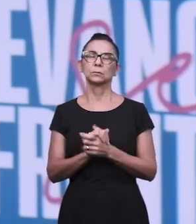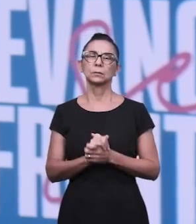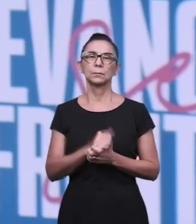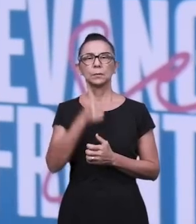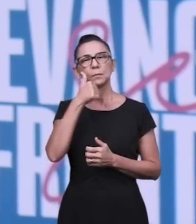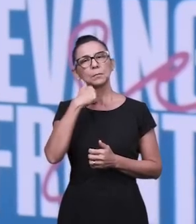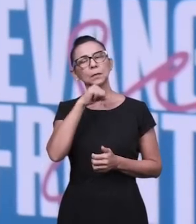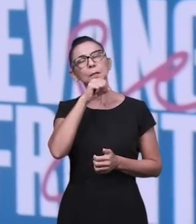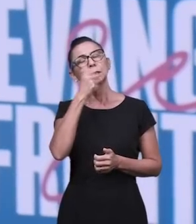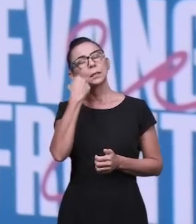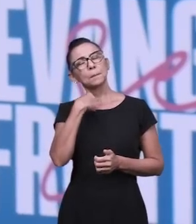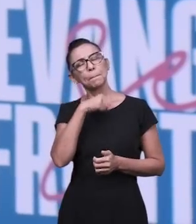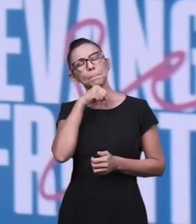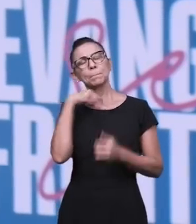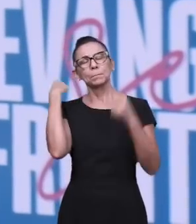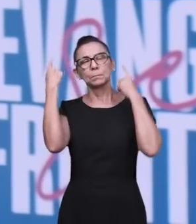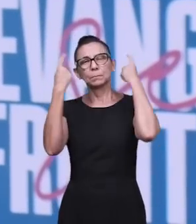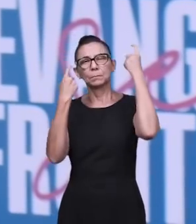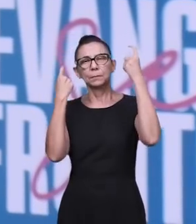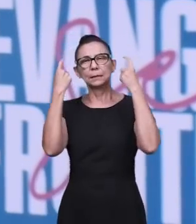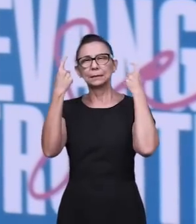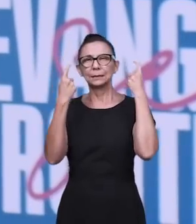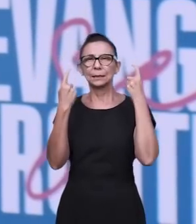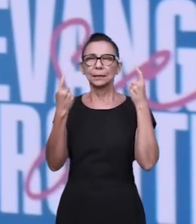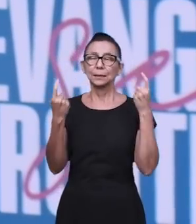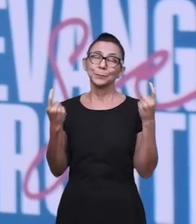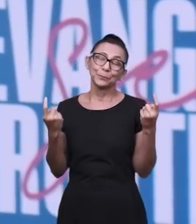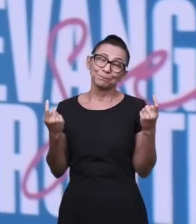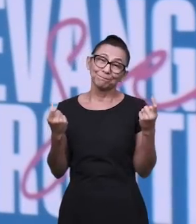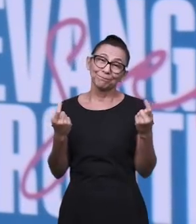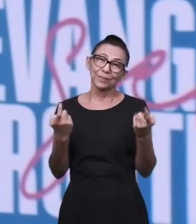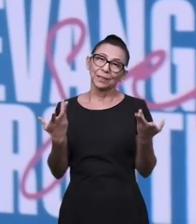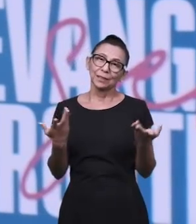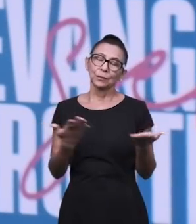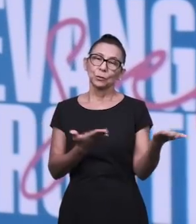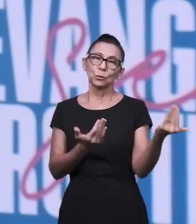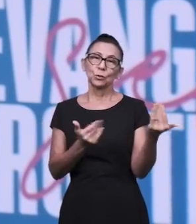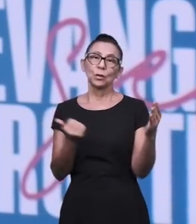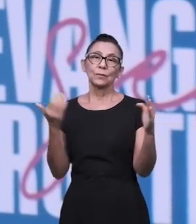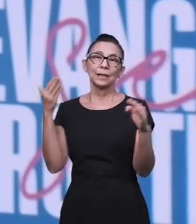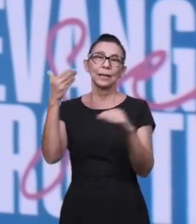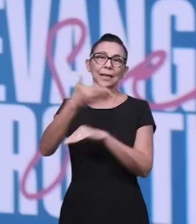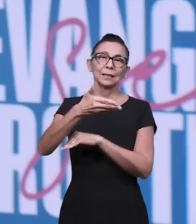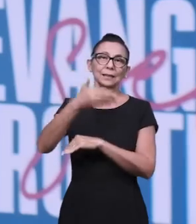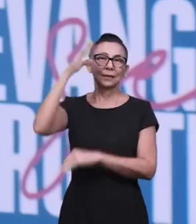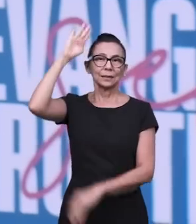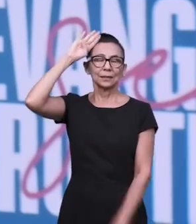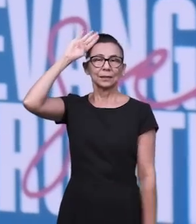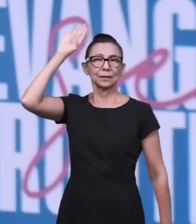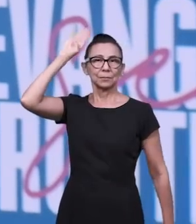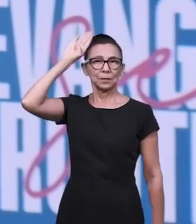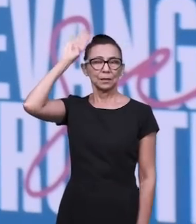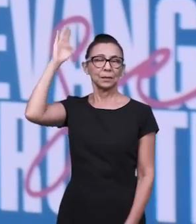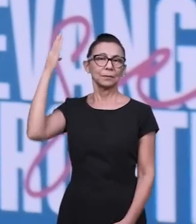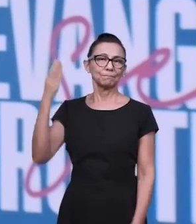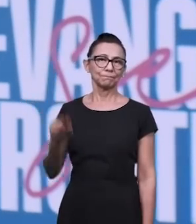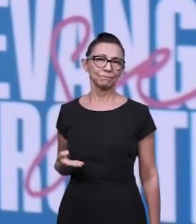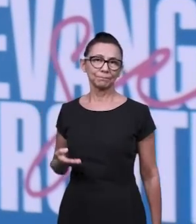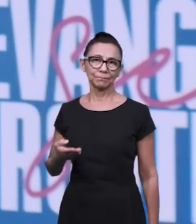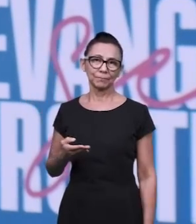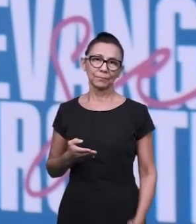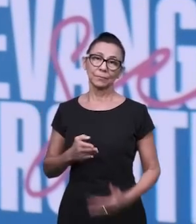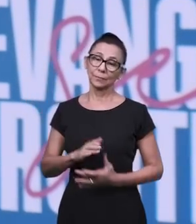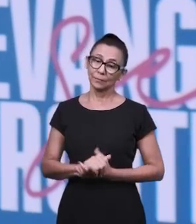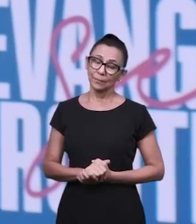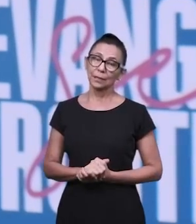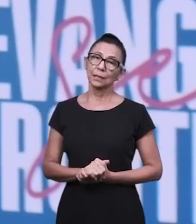nas igrejas, quando um jovem entra no meio acadêmico, no meio universitário. Há casos de